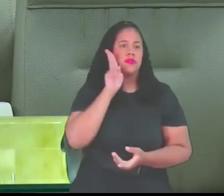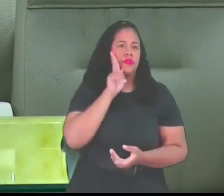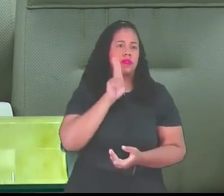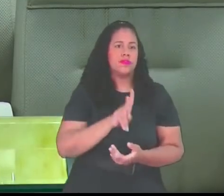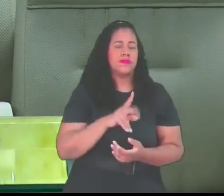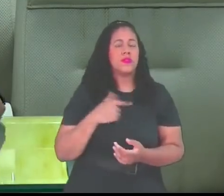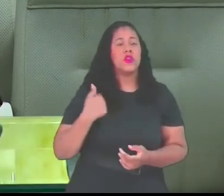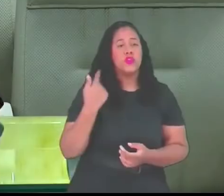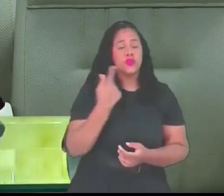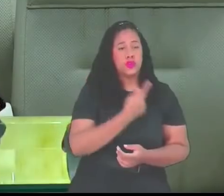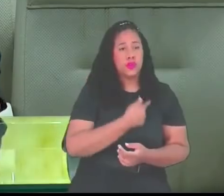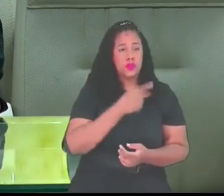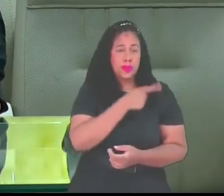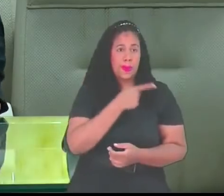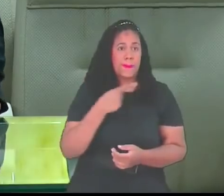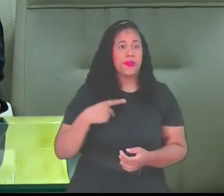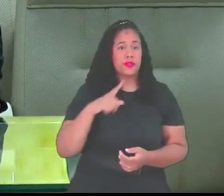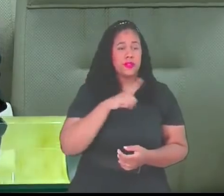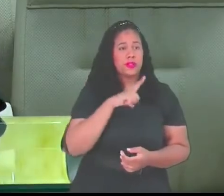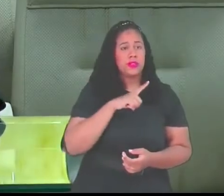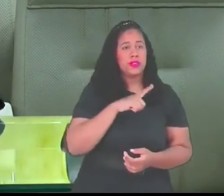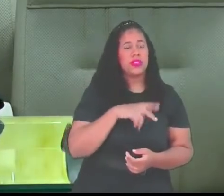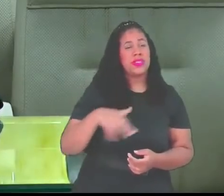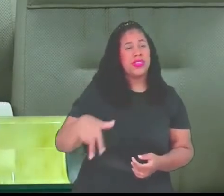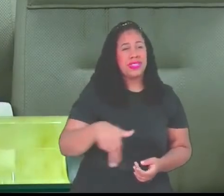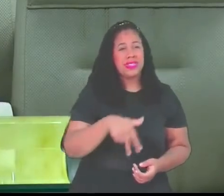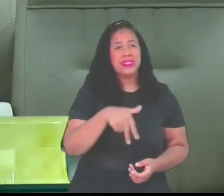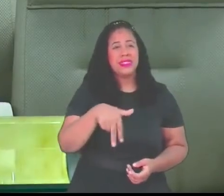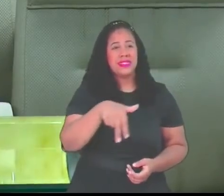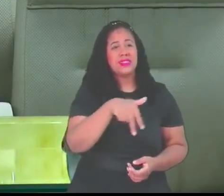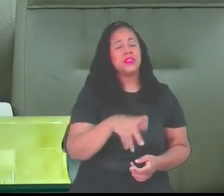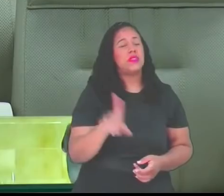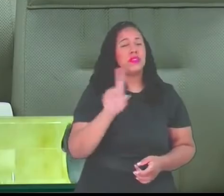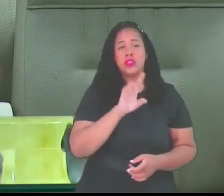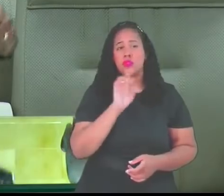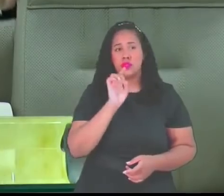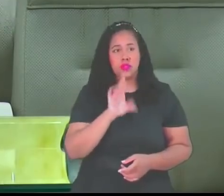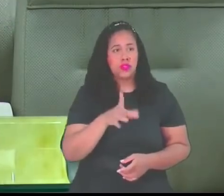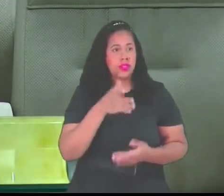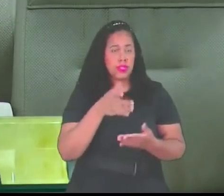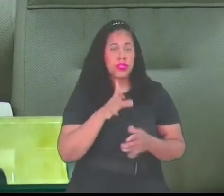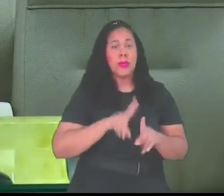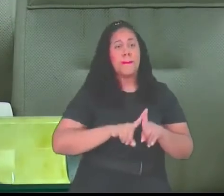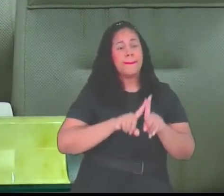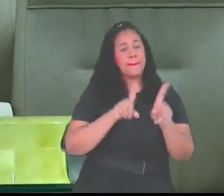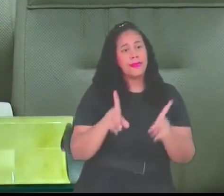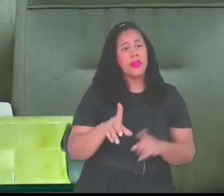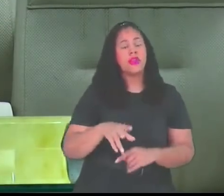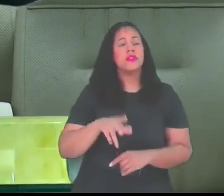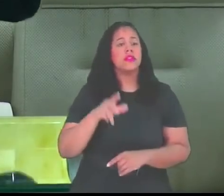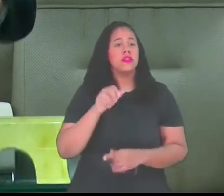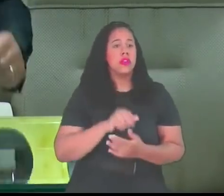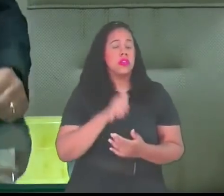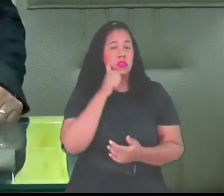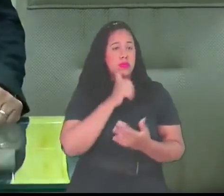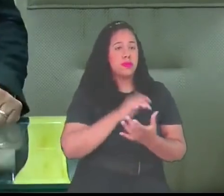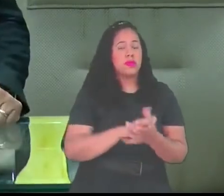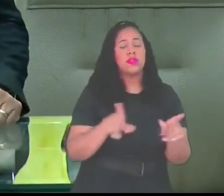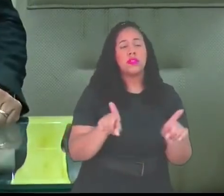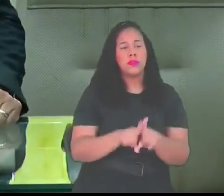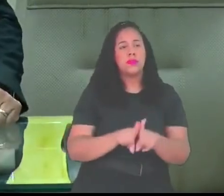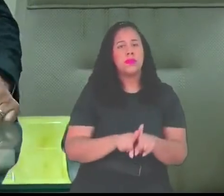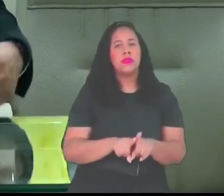Nosso pastor tem andado freneticamente, não só ele, mas a irmã Vaninha, para o norte, para o sul, para o leste e para o